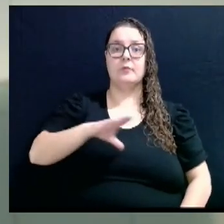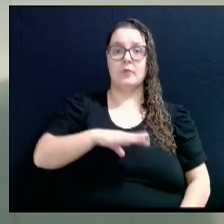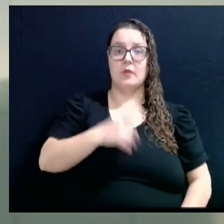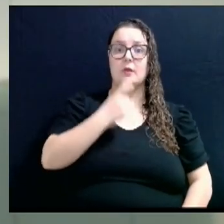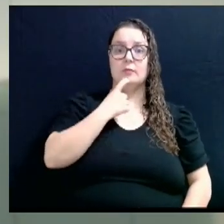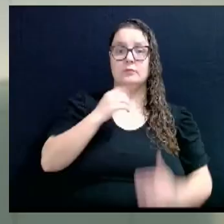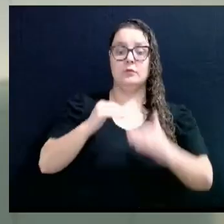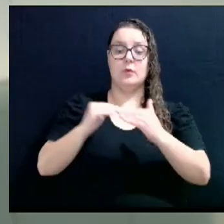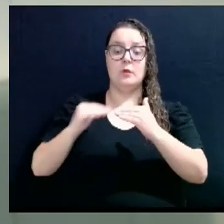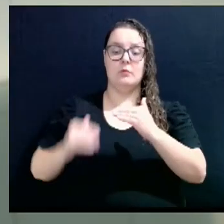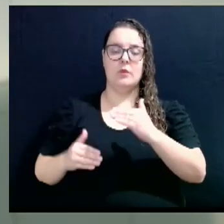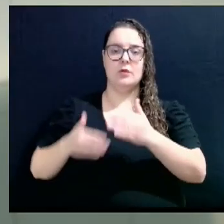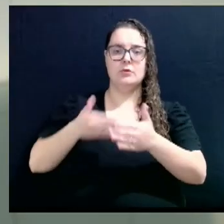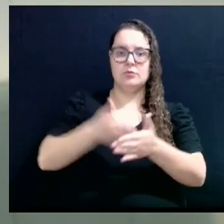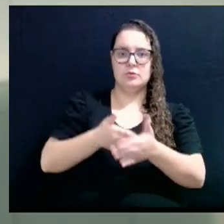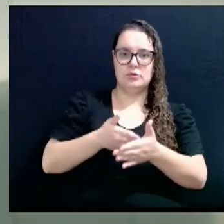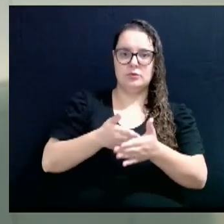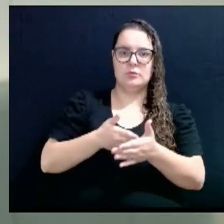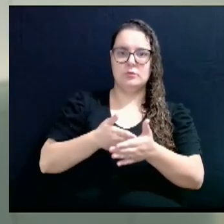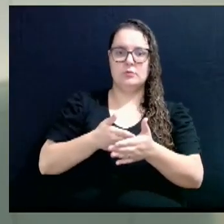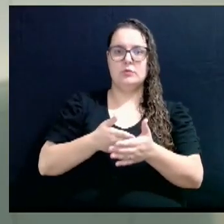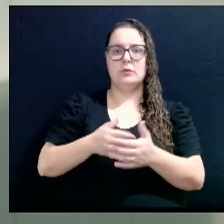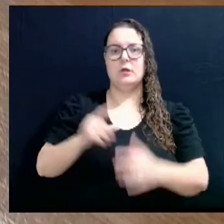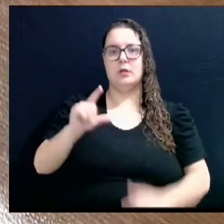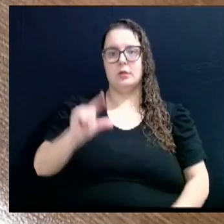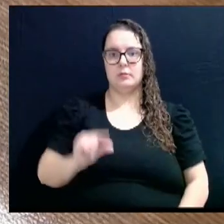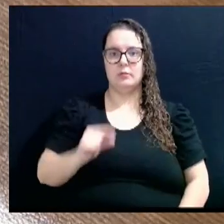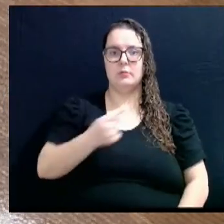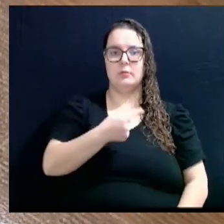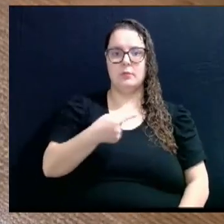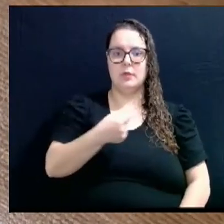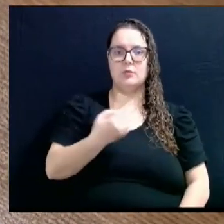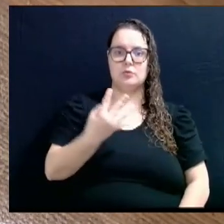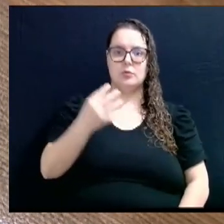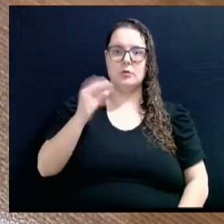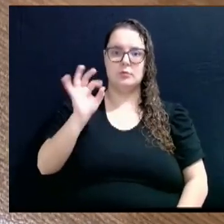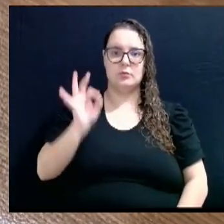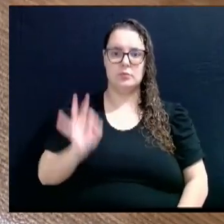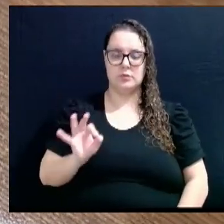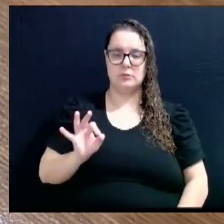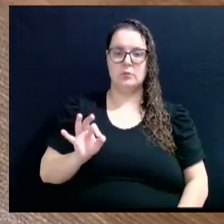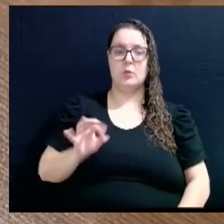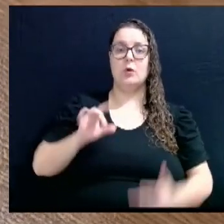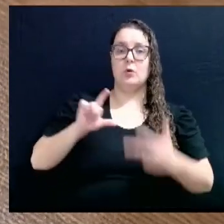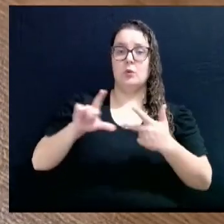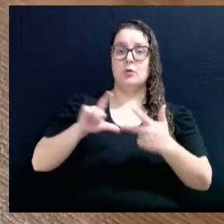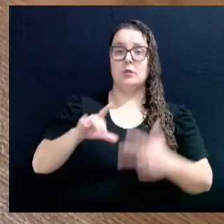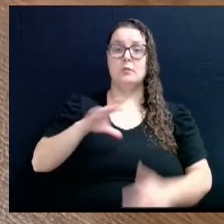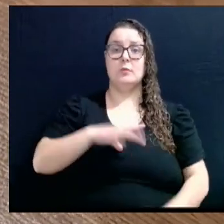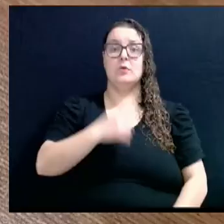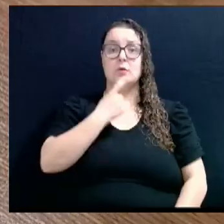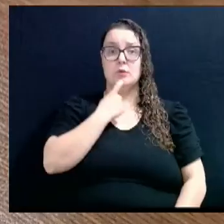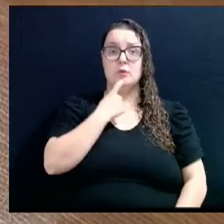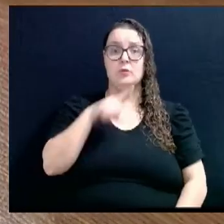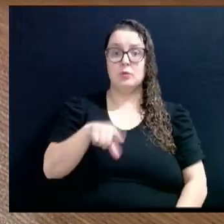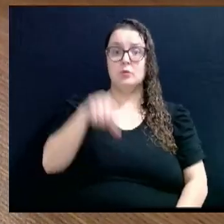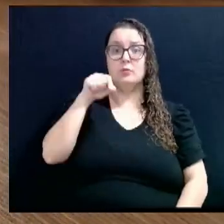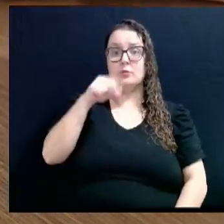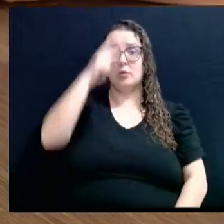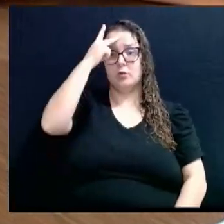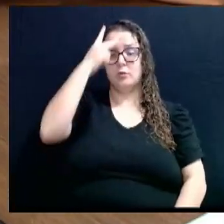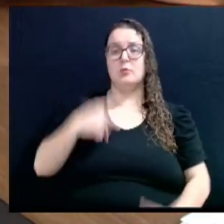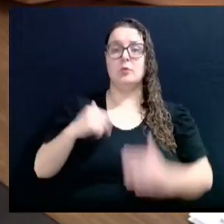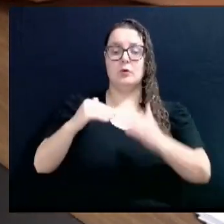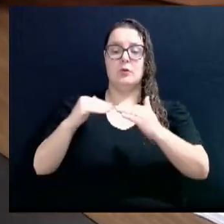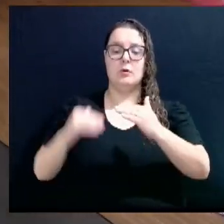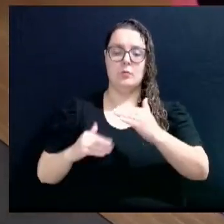limite, ficando em menos de 4%. O Legislativo de Campinas, por opção própria, fica abaixo do limite.